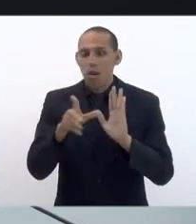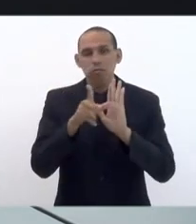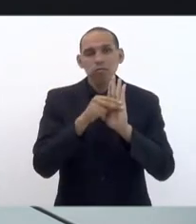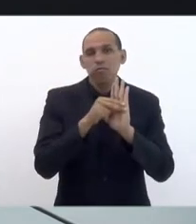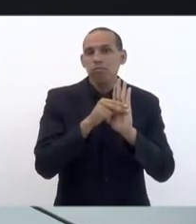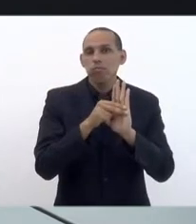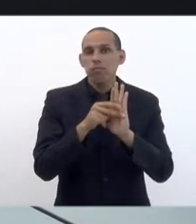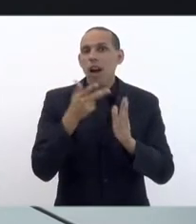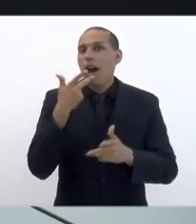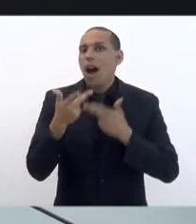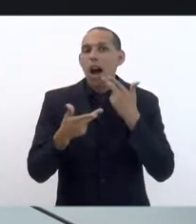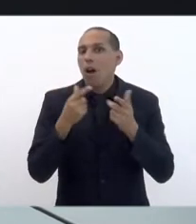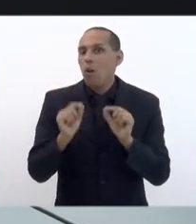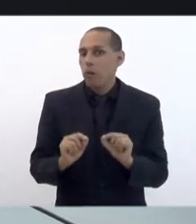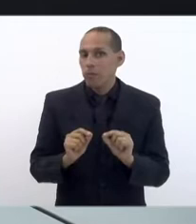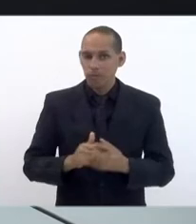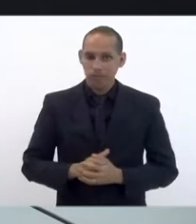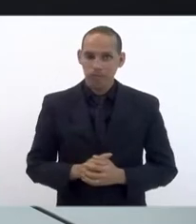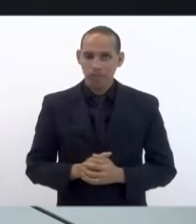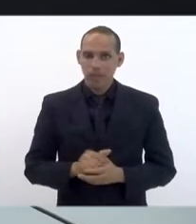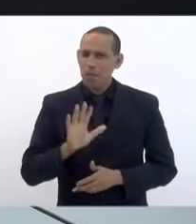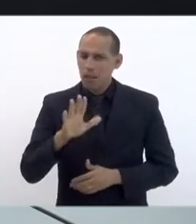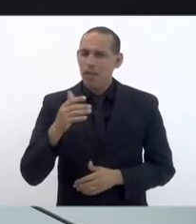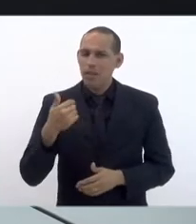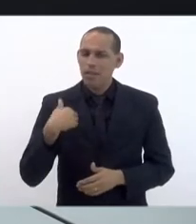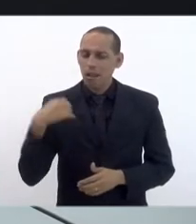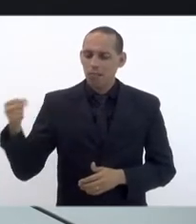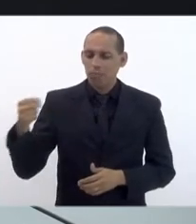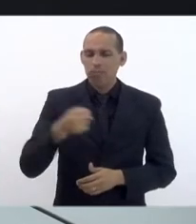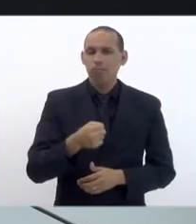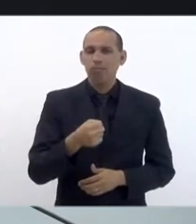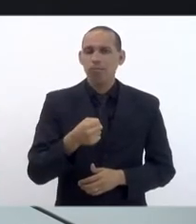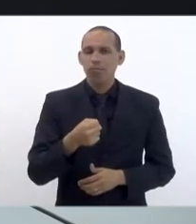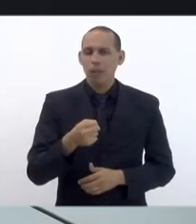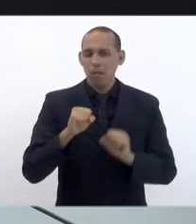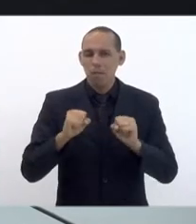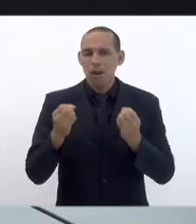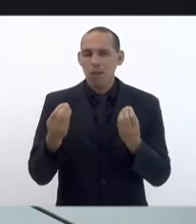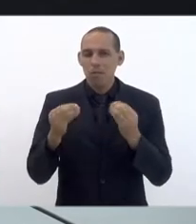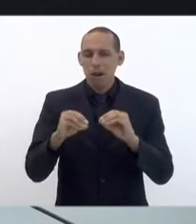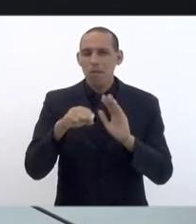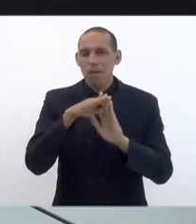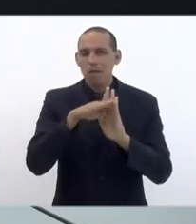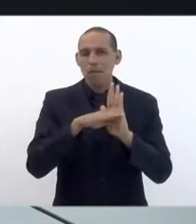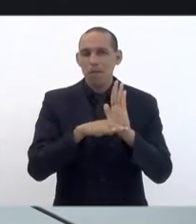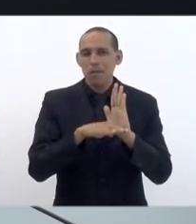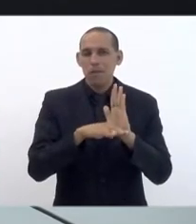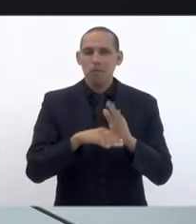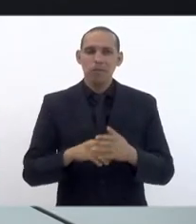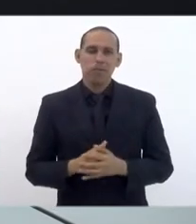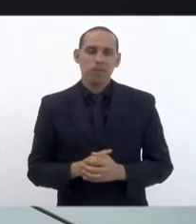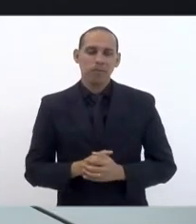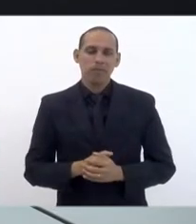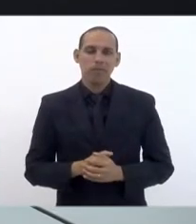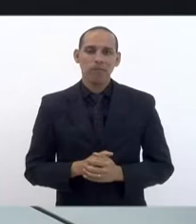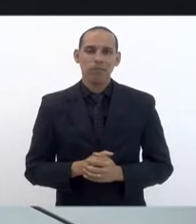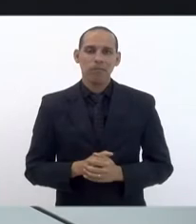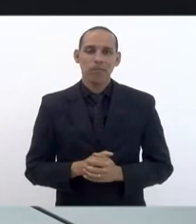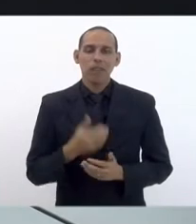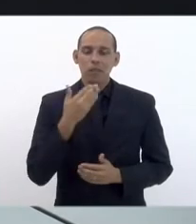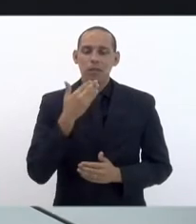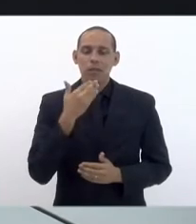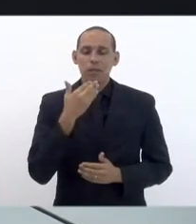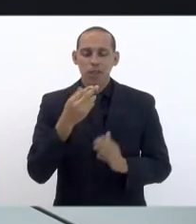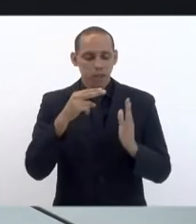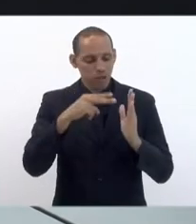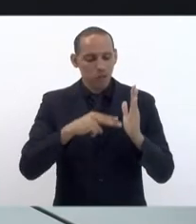Mas, tá bom. Mas eu trago na próxima sessão, okay. O senhor já pode colocar em pauta. Pediu. Pedido de vista